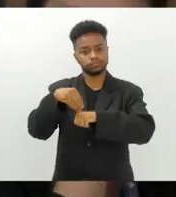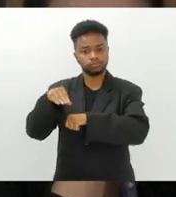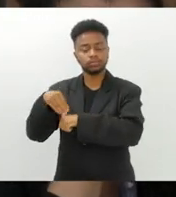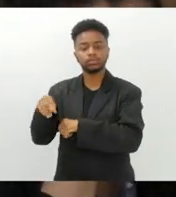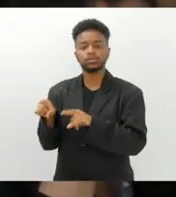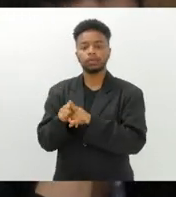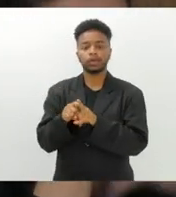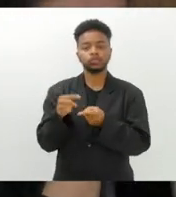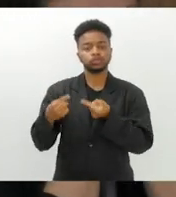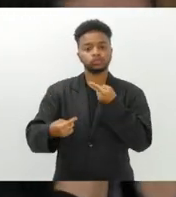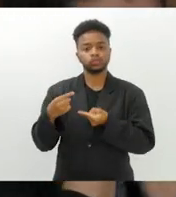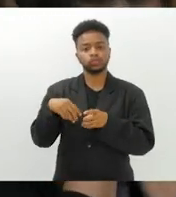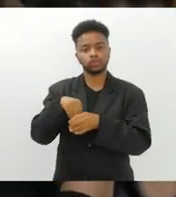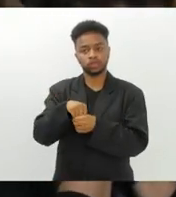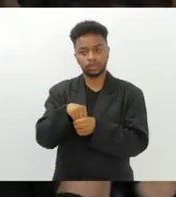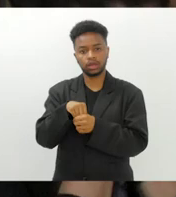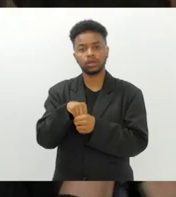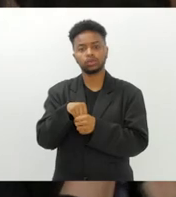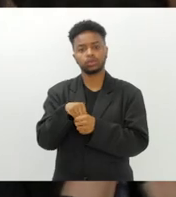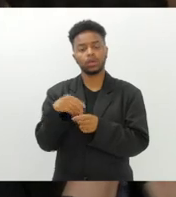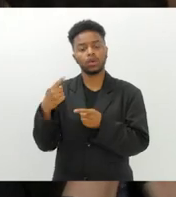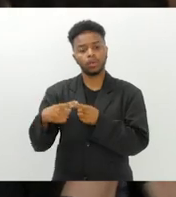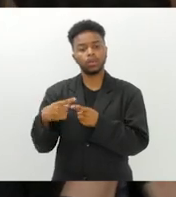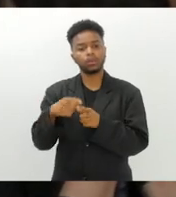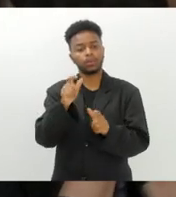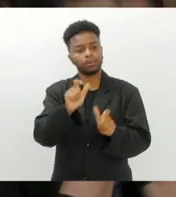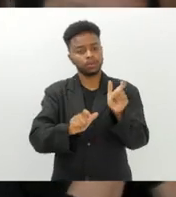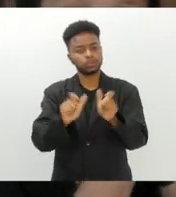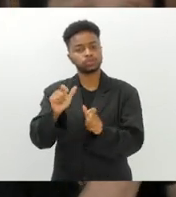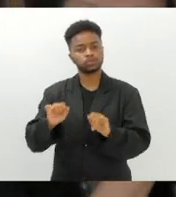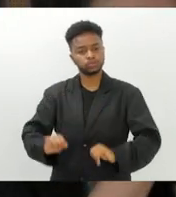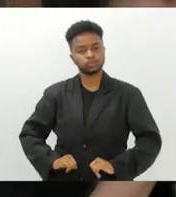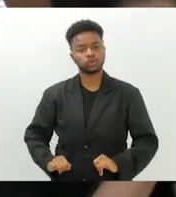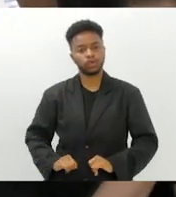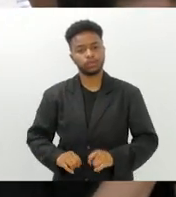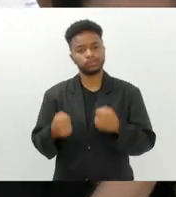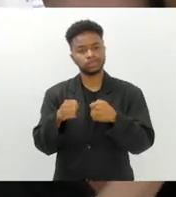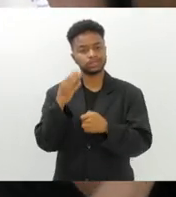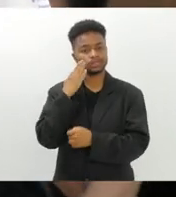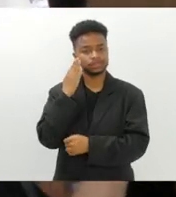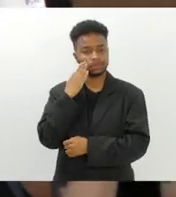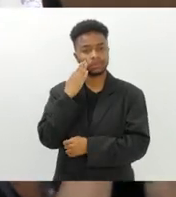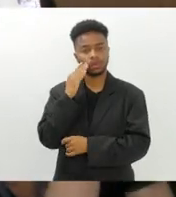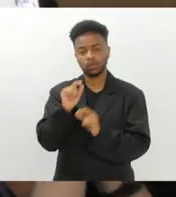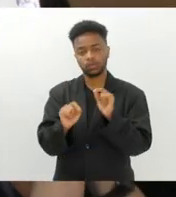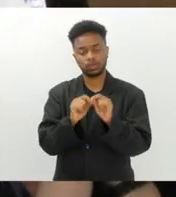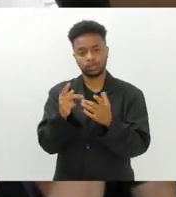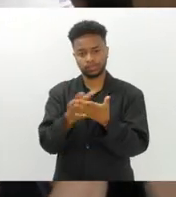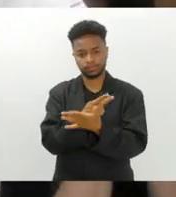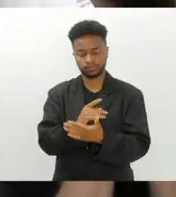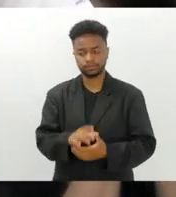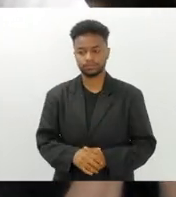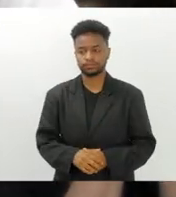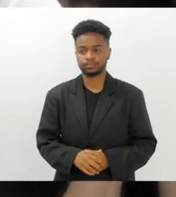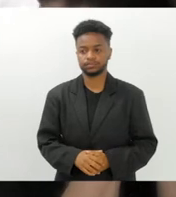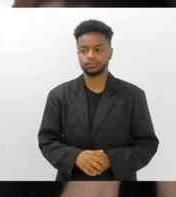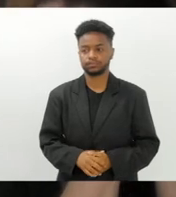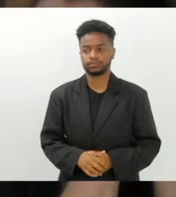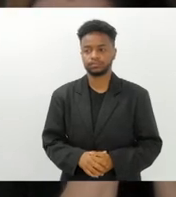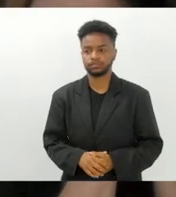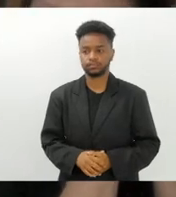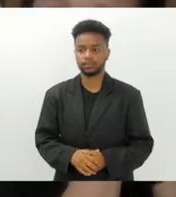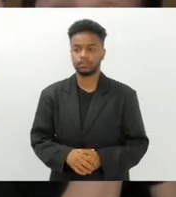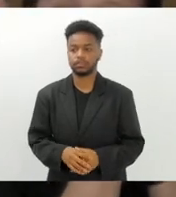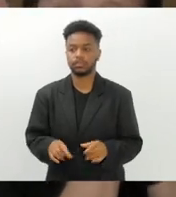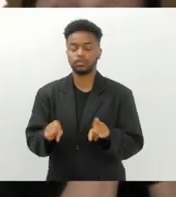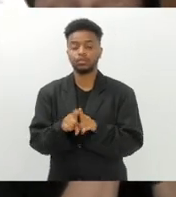dentro para as pessoas que sofrem, né, essa perseguição. Uma outra situação também